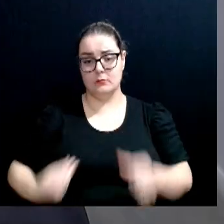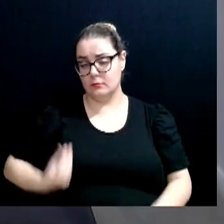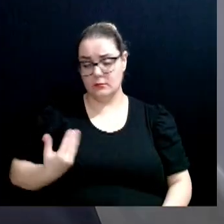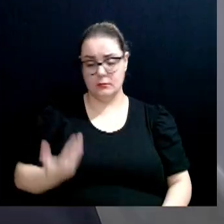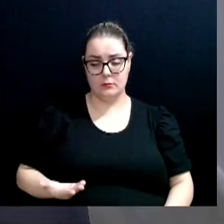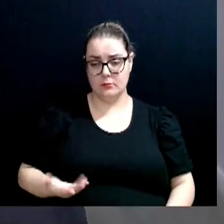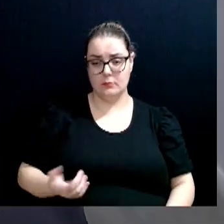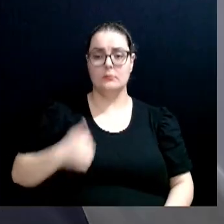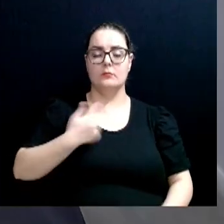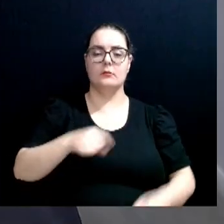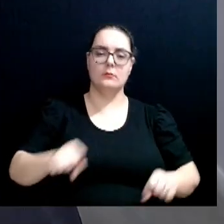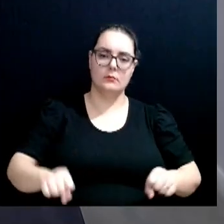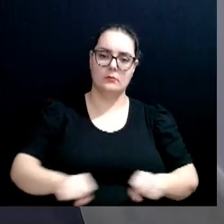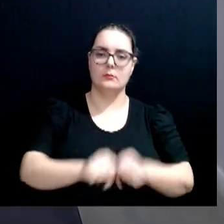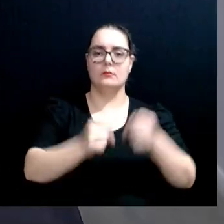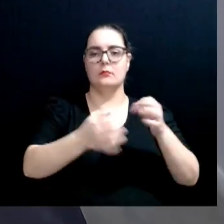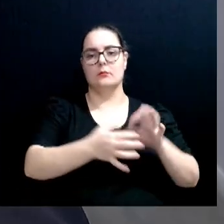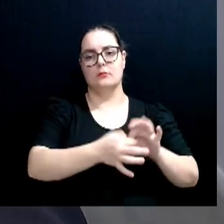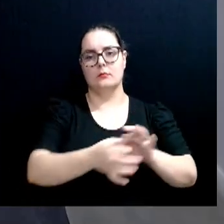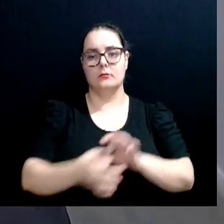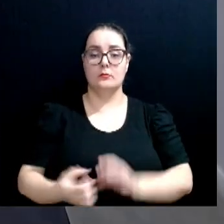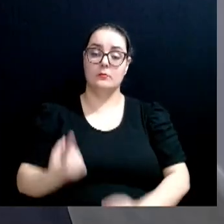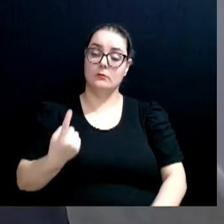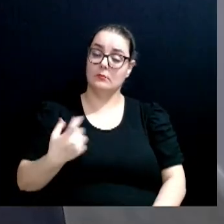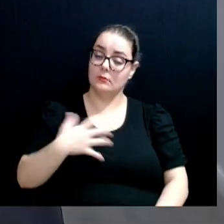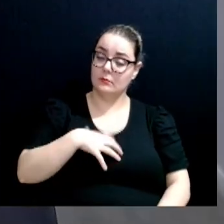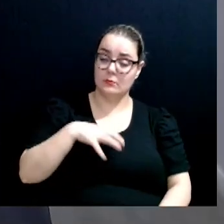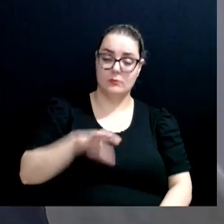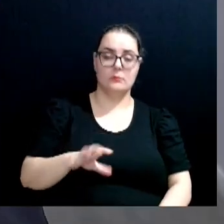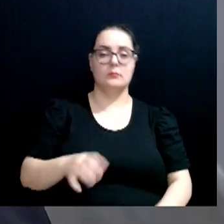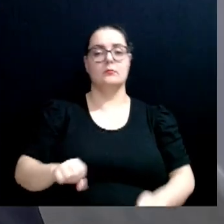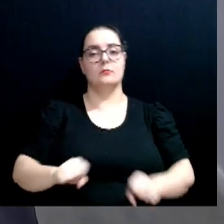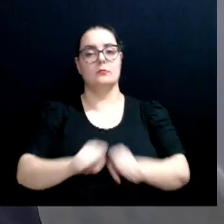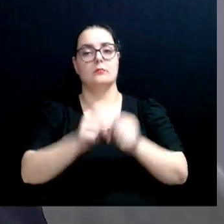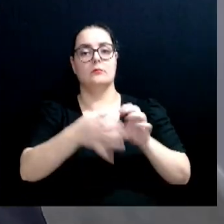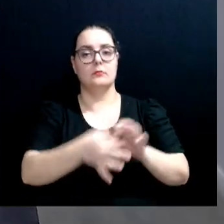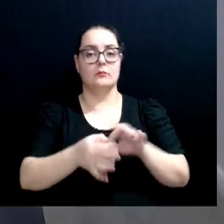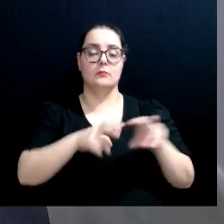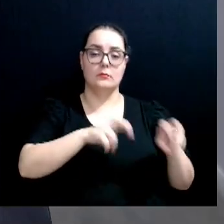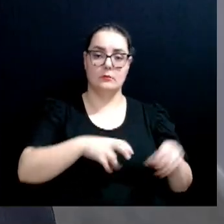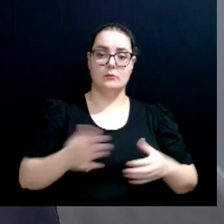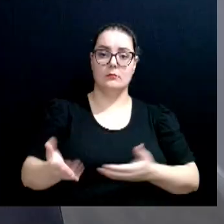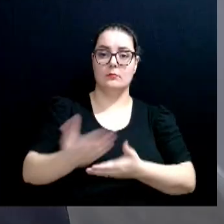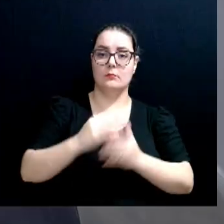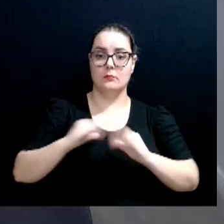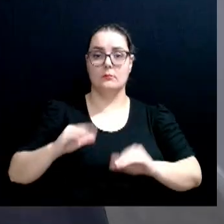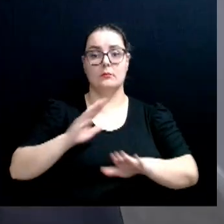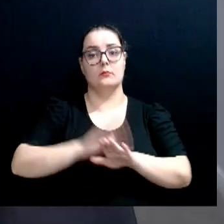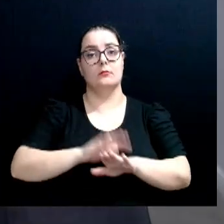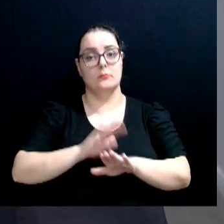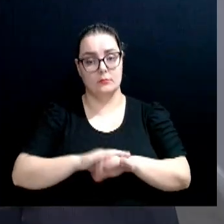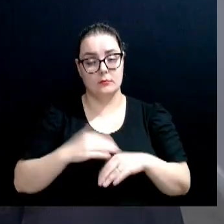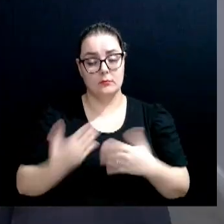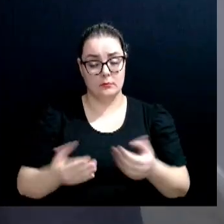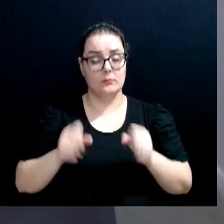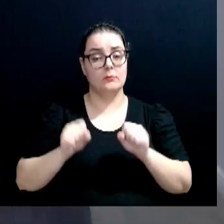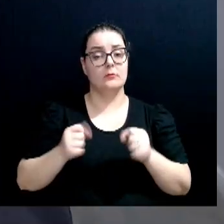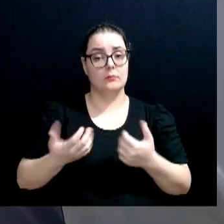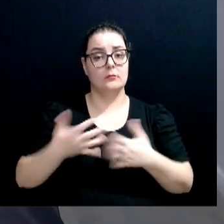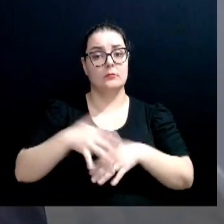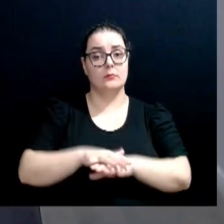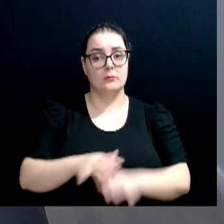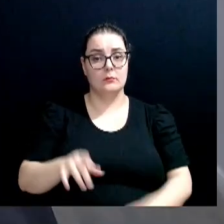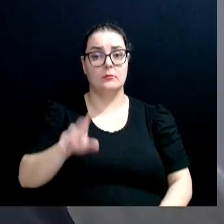esse ciclo, e a única forma de quebrar esse ciclo é uma fazenda de acolhimento com atitude e que possa ser implantada no nosso município